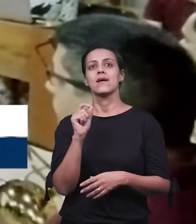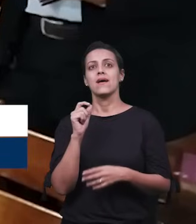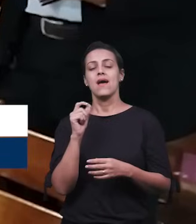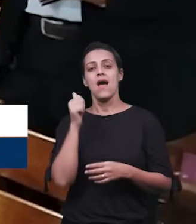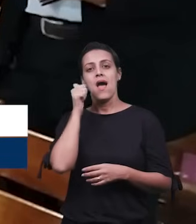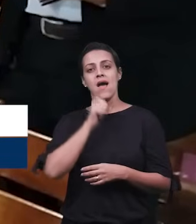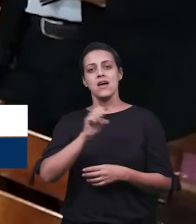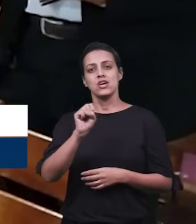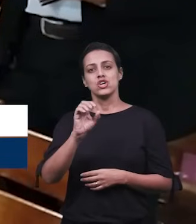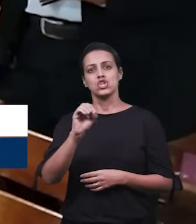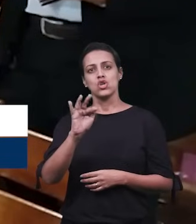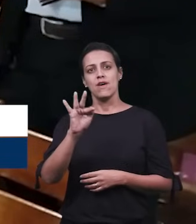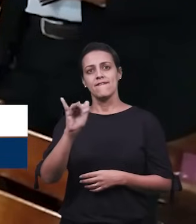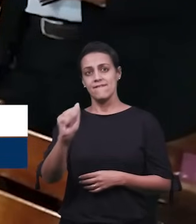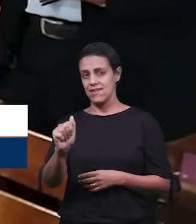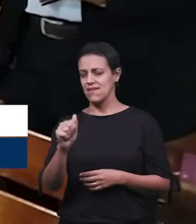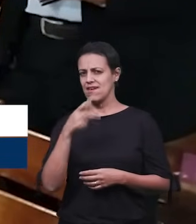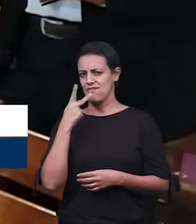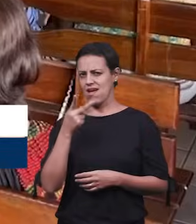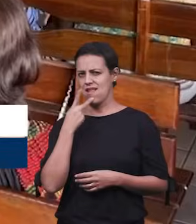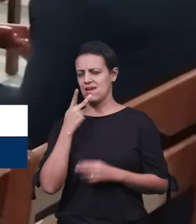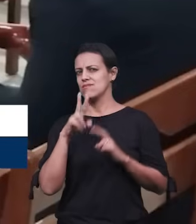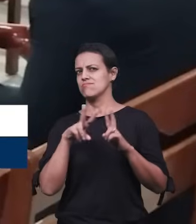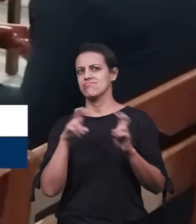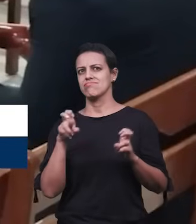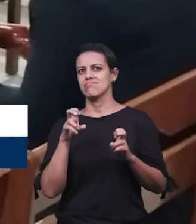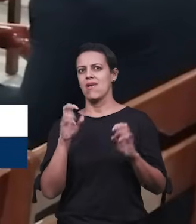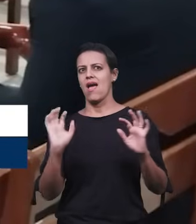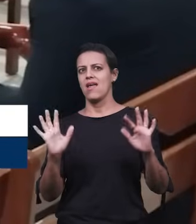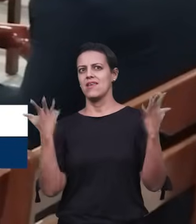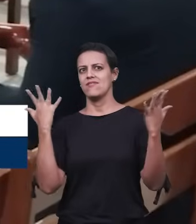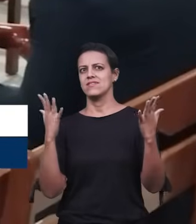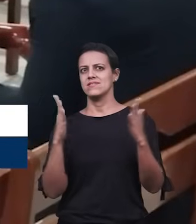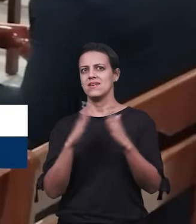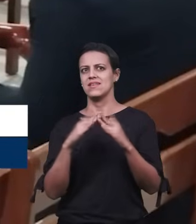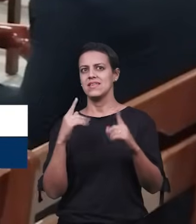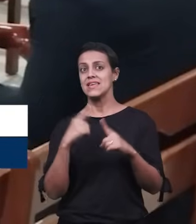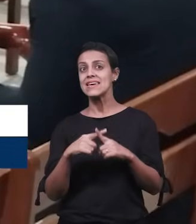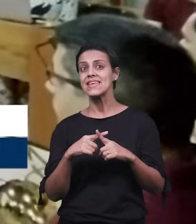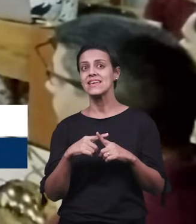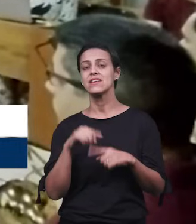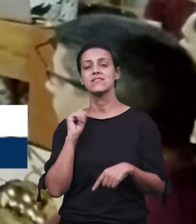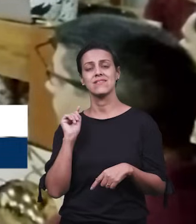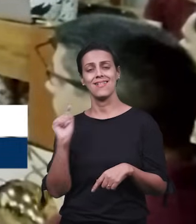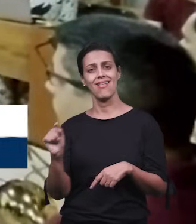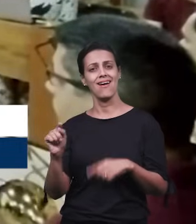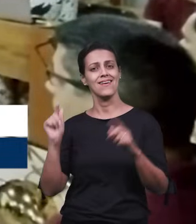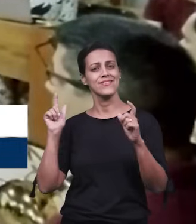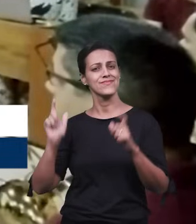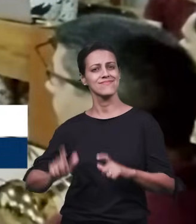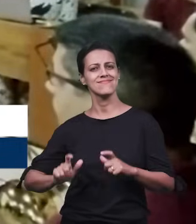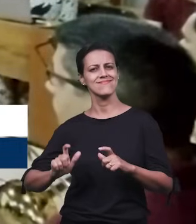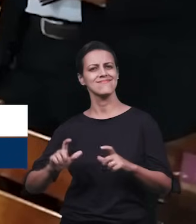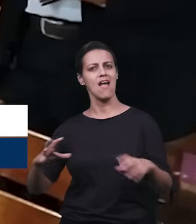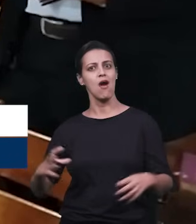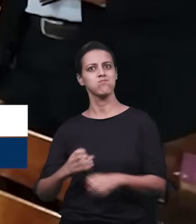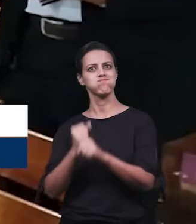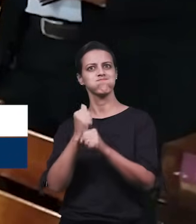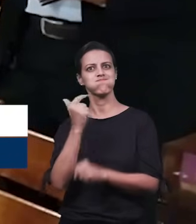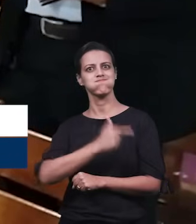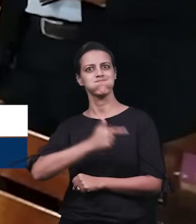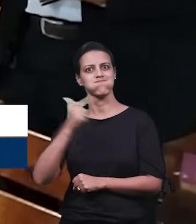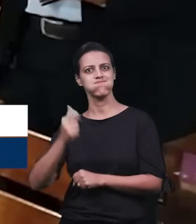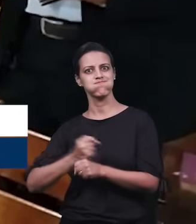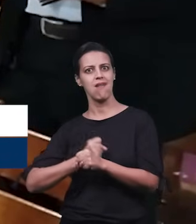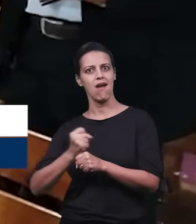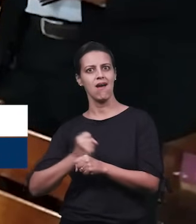do Ceará é a irmã Sofia Queiroz. Começando pelo aniversário da ICM Vila Betânia, que naquele